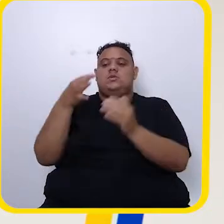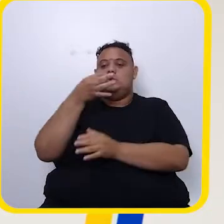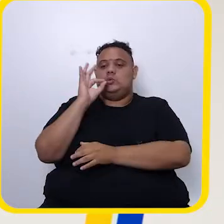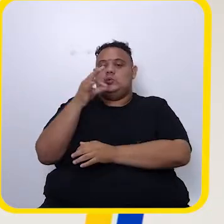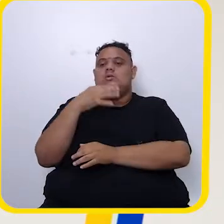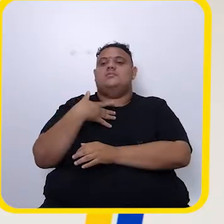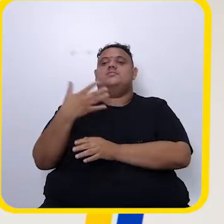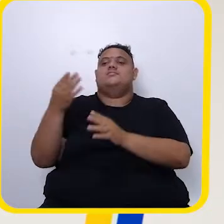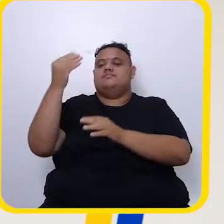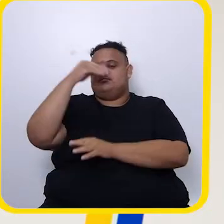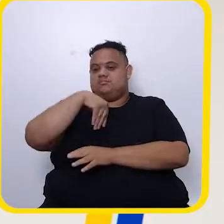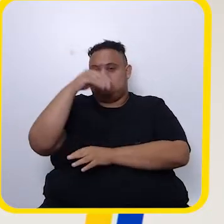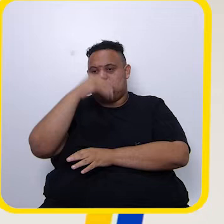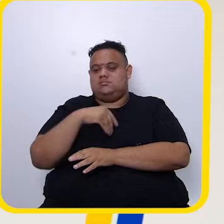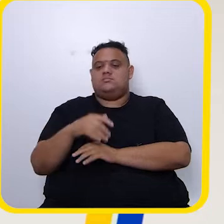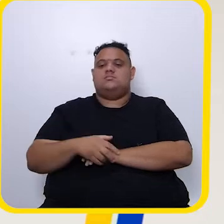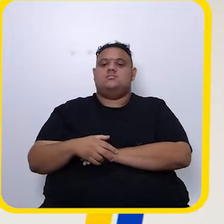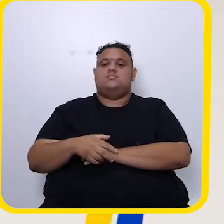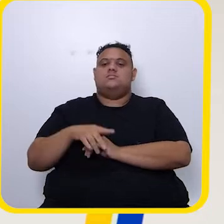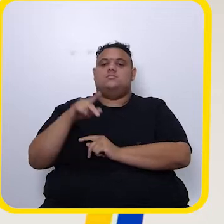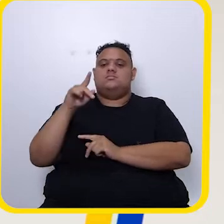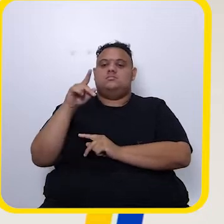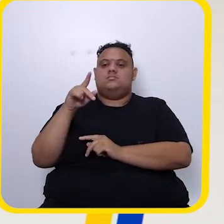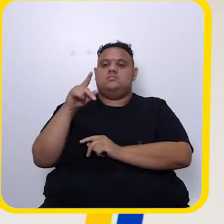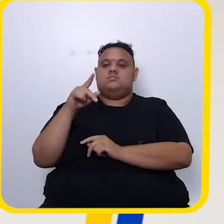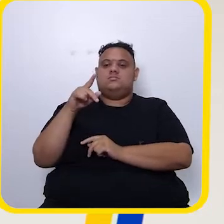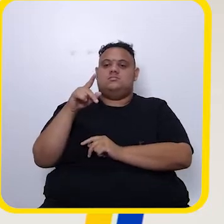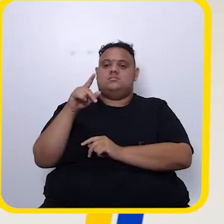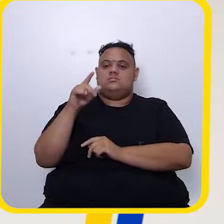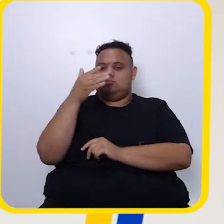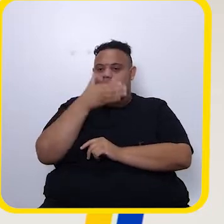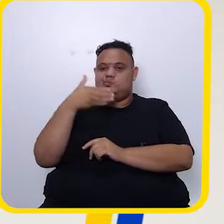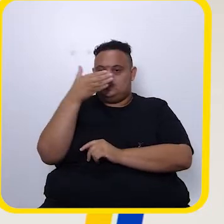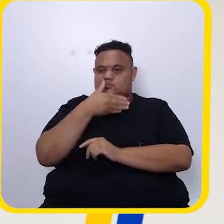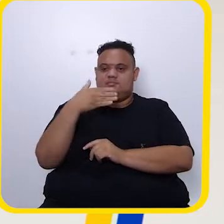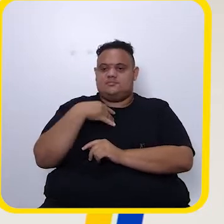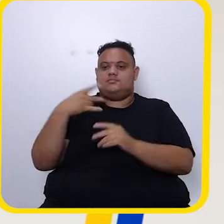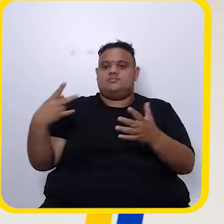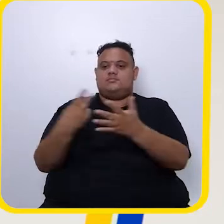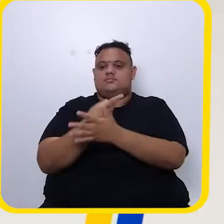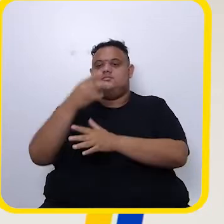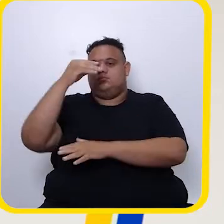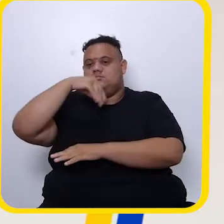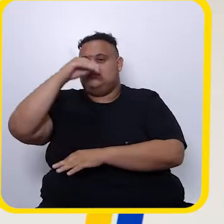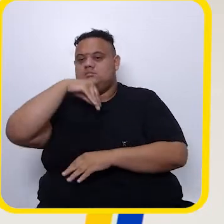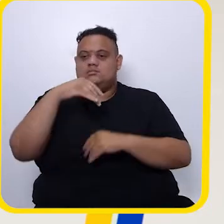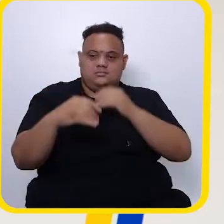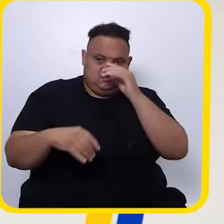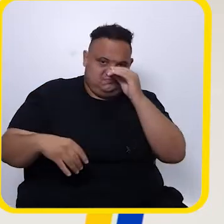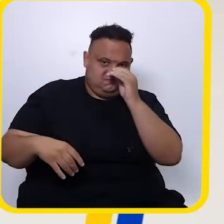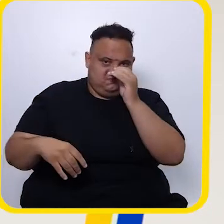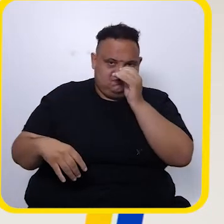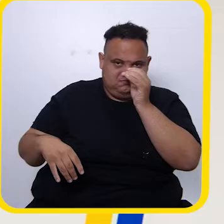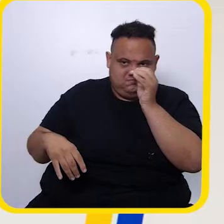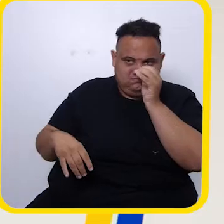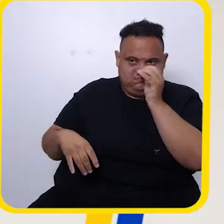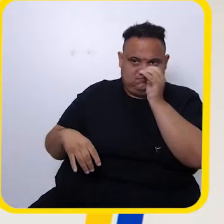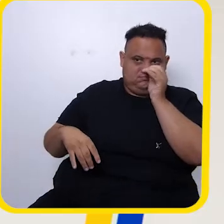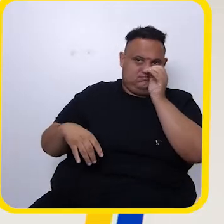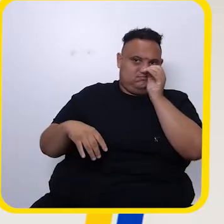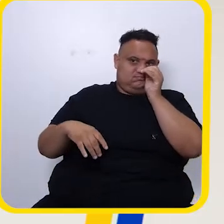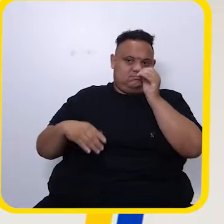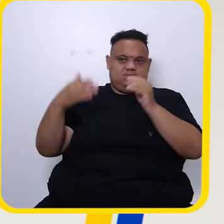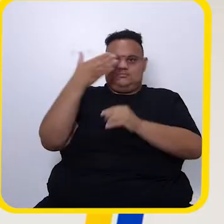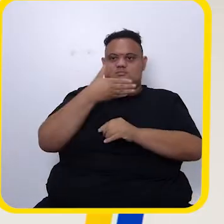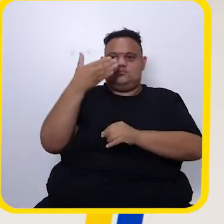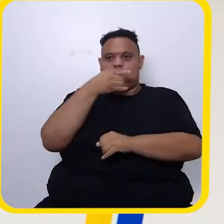nessas ilhas, foi o que enfraqueceu, né, o ciclo do açúcar, né, foi um dos fatores do enfraquecimento do ciclo do